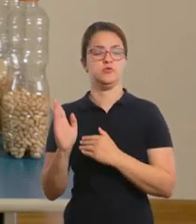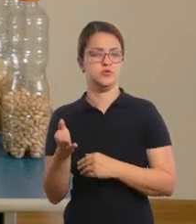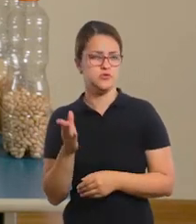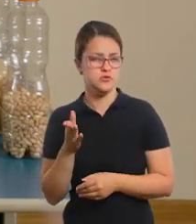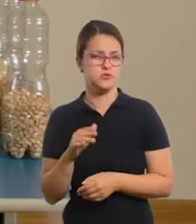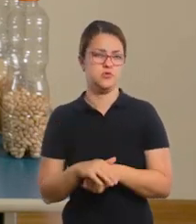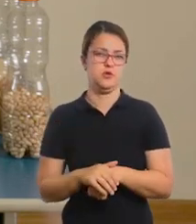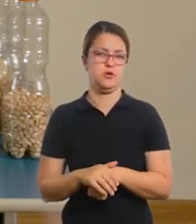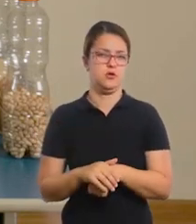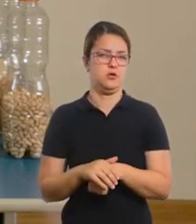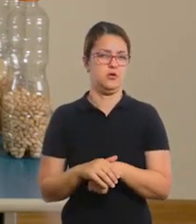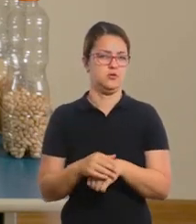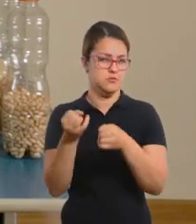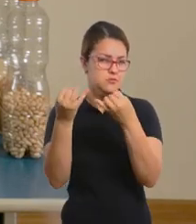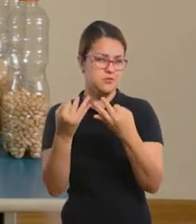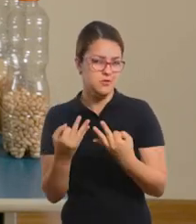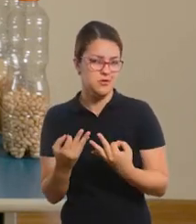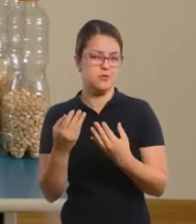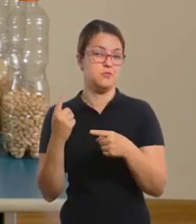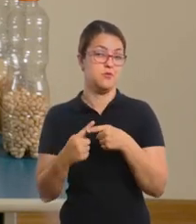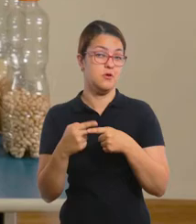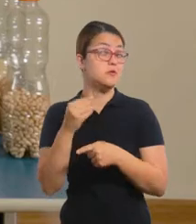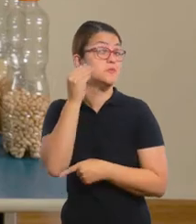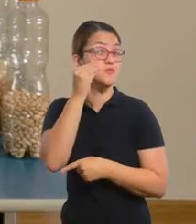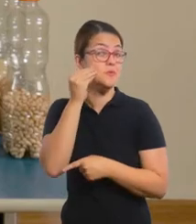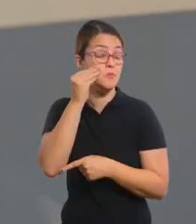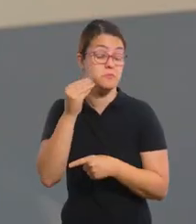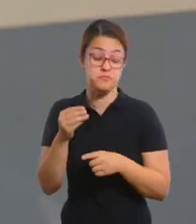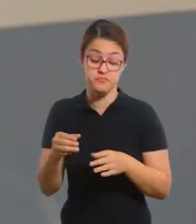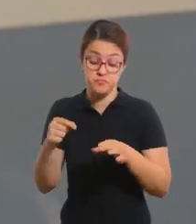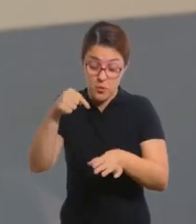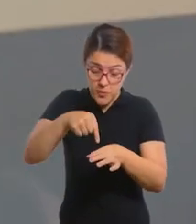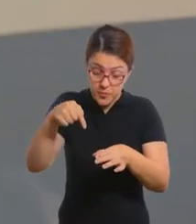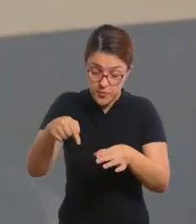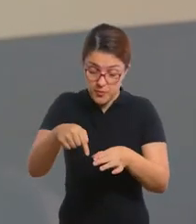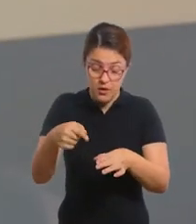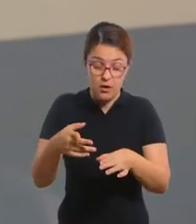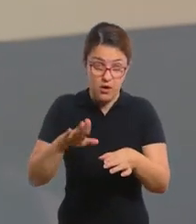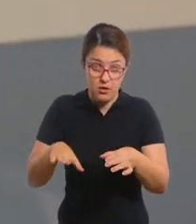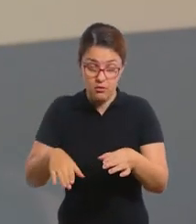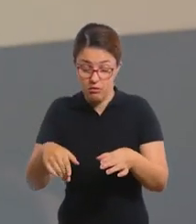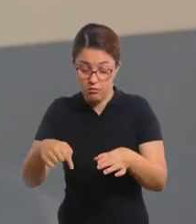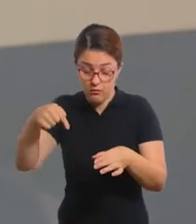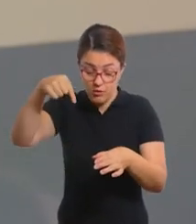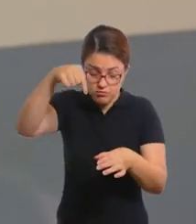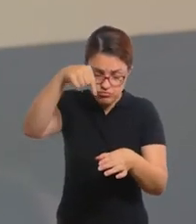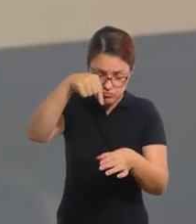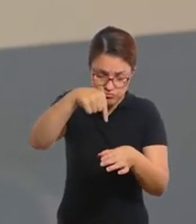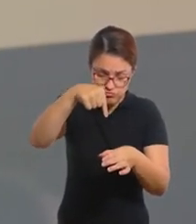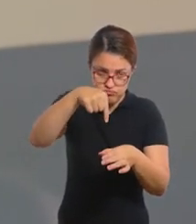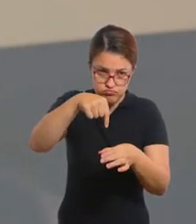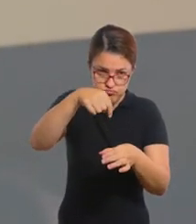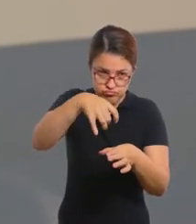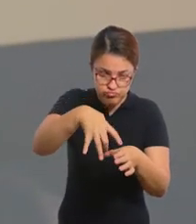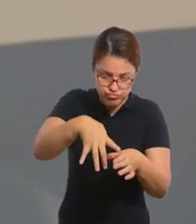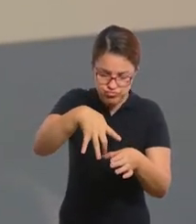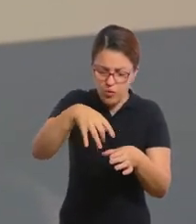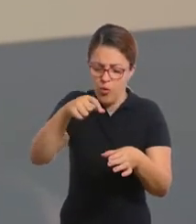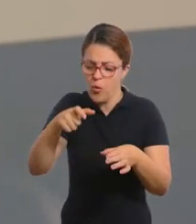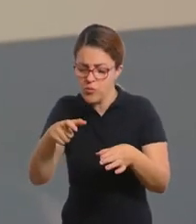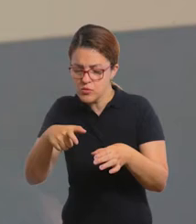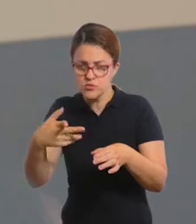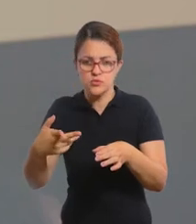gente já conversou, eles estão experimentando e você deixa ele encaixando, ele perceber aonde que vai entrar o